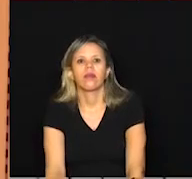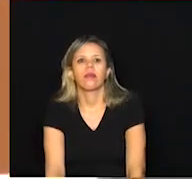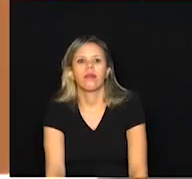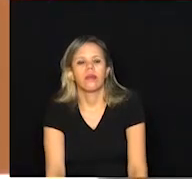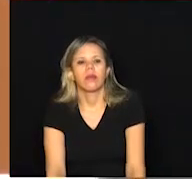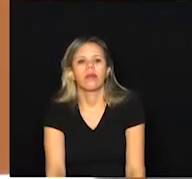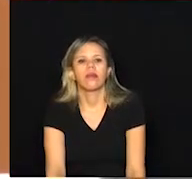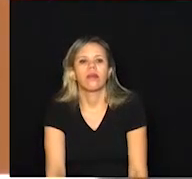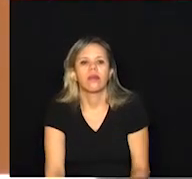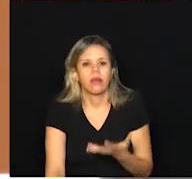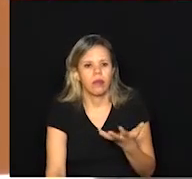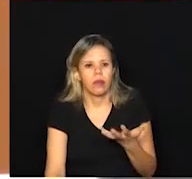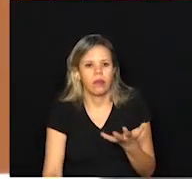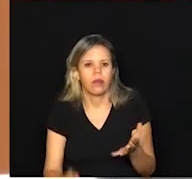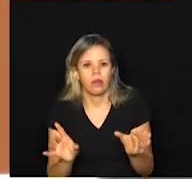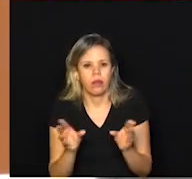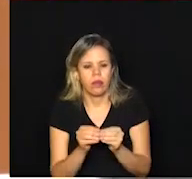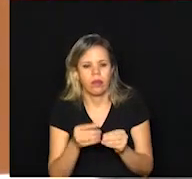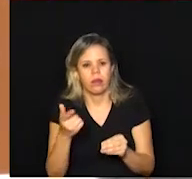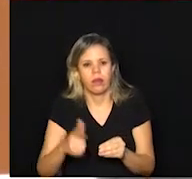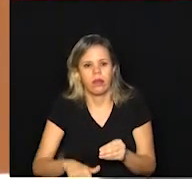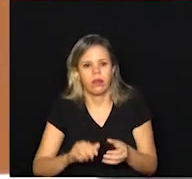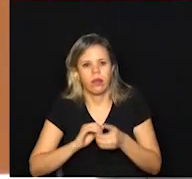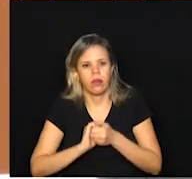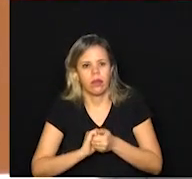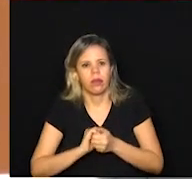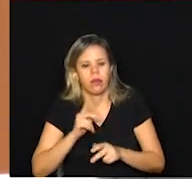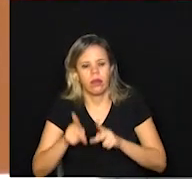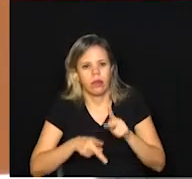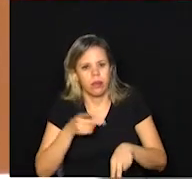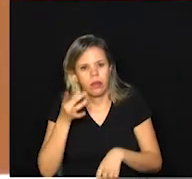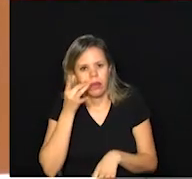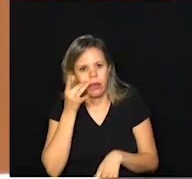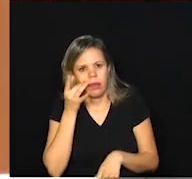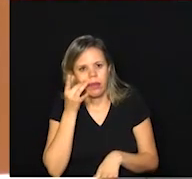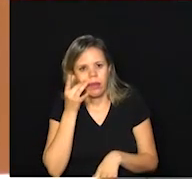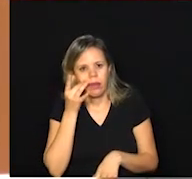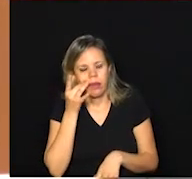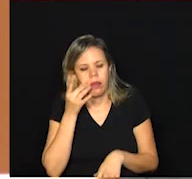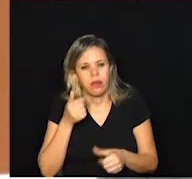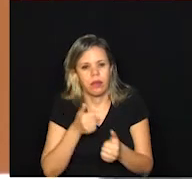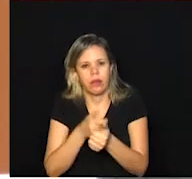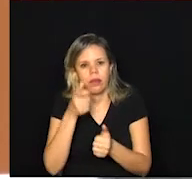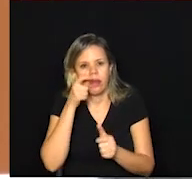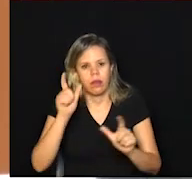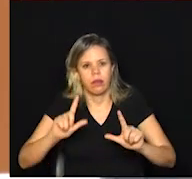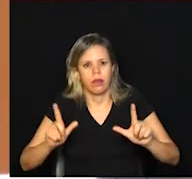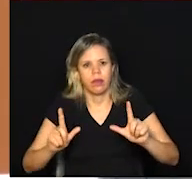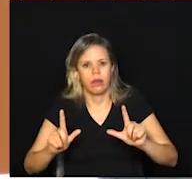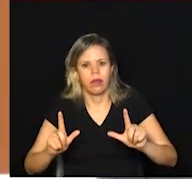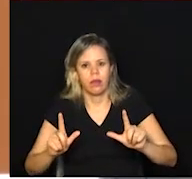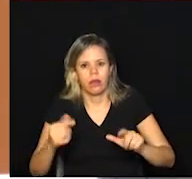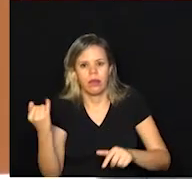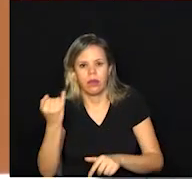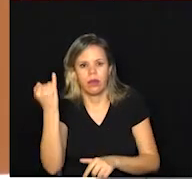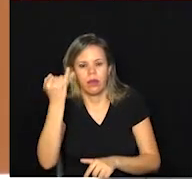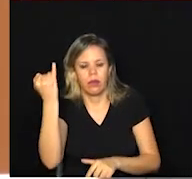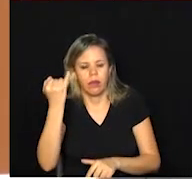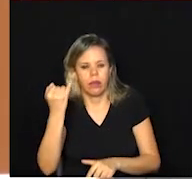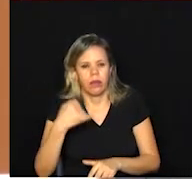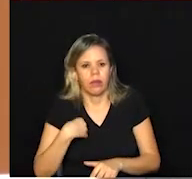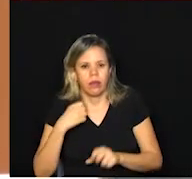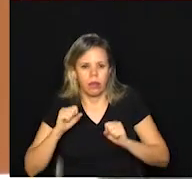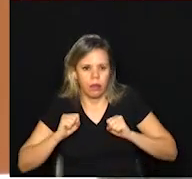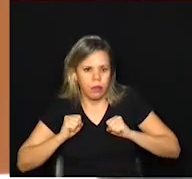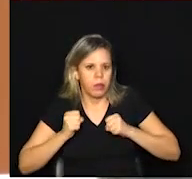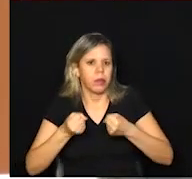como colocar o som da mais uma vez aqui todo mundo teve presente todo mundo que acompanha a gente é importantíssimo a